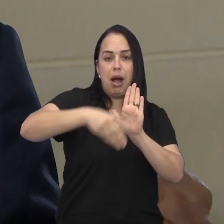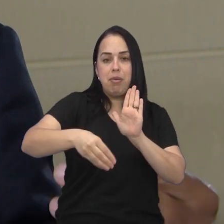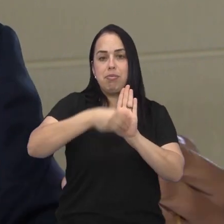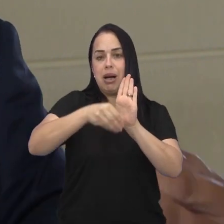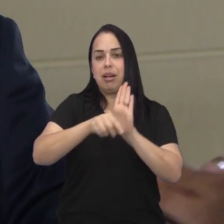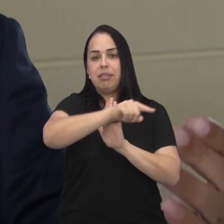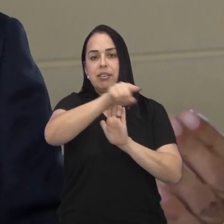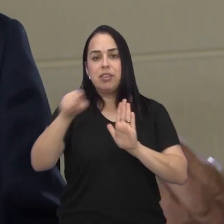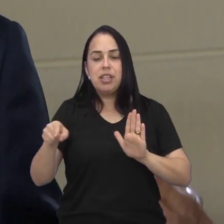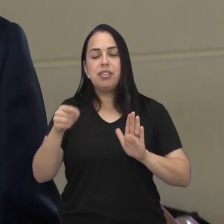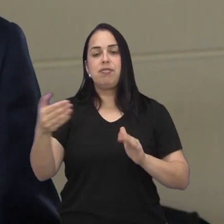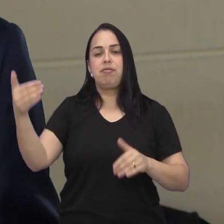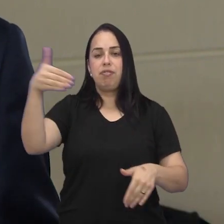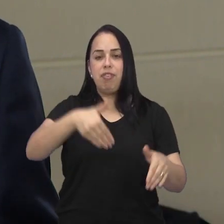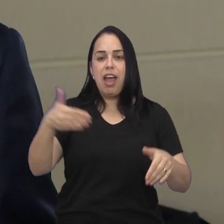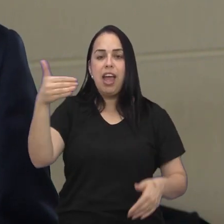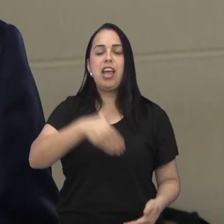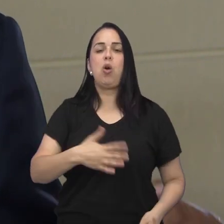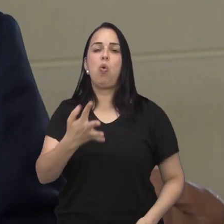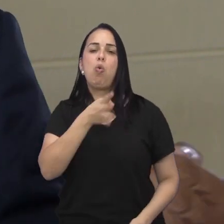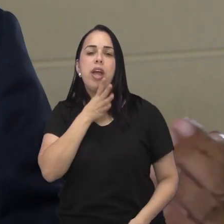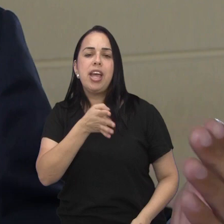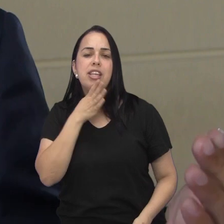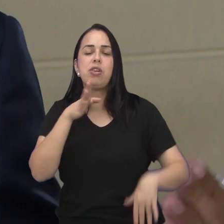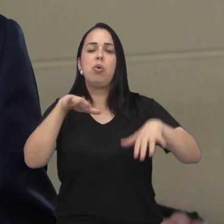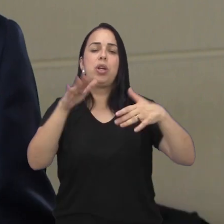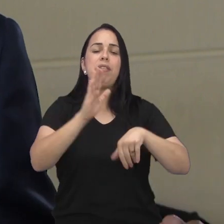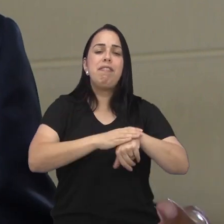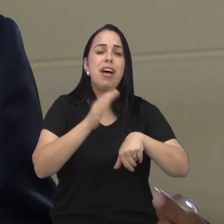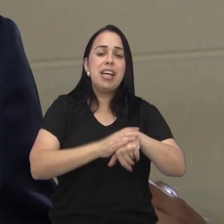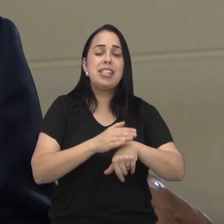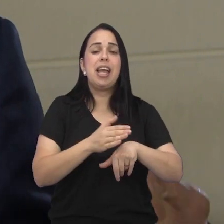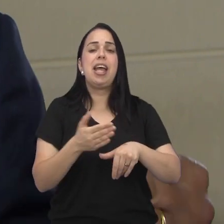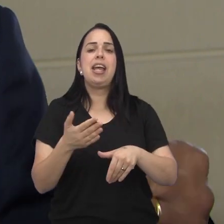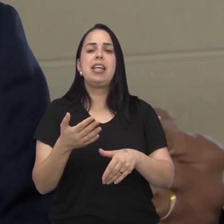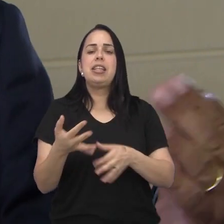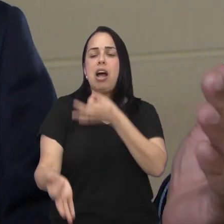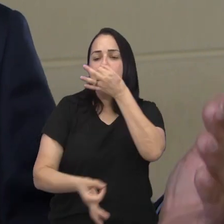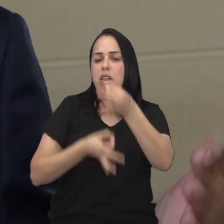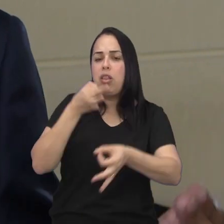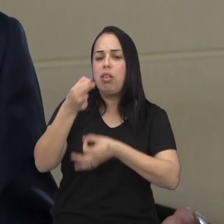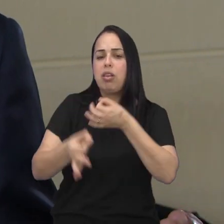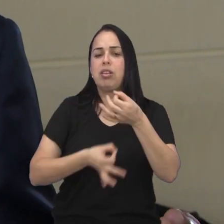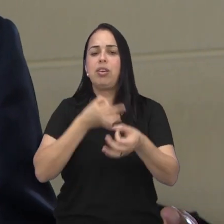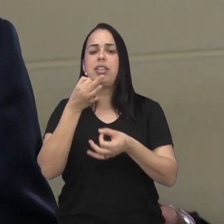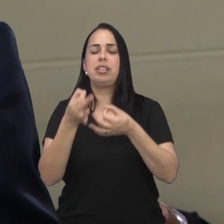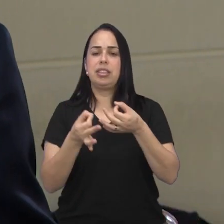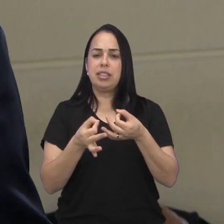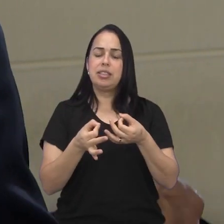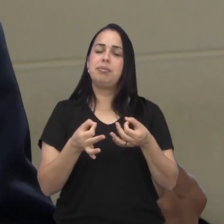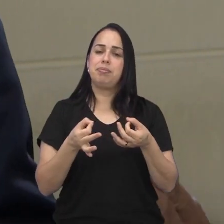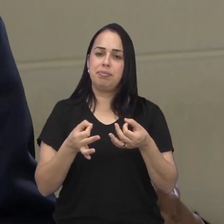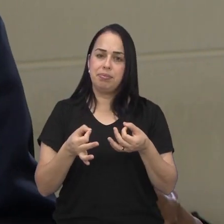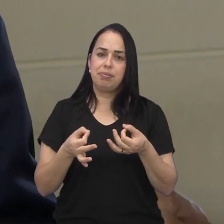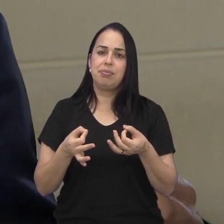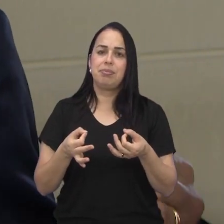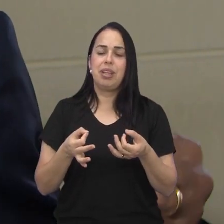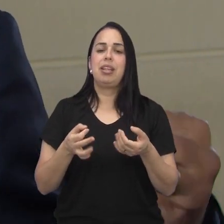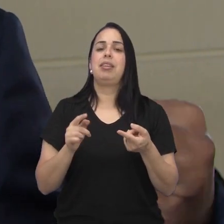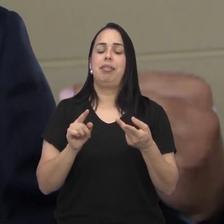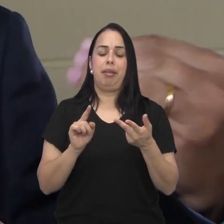Então a população vem discutir com o poder público, vem conhecer o que vai ser feito, vem dar as suas